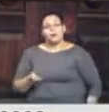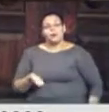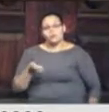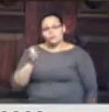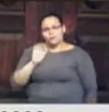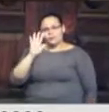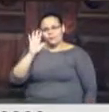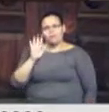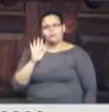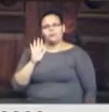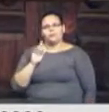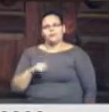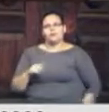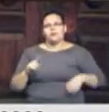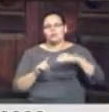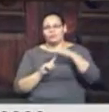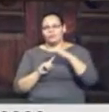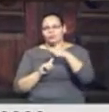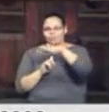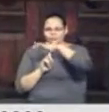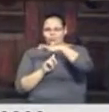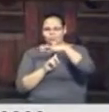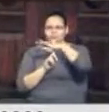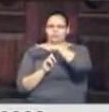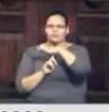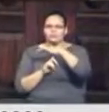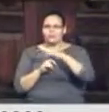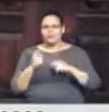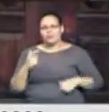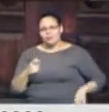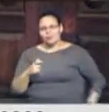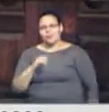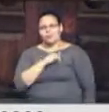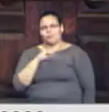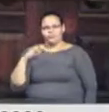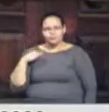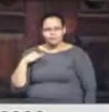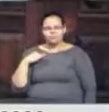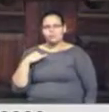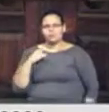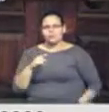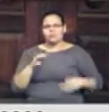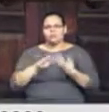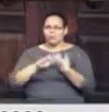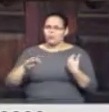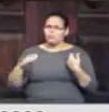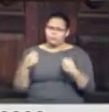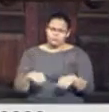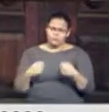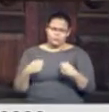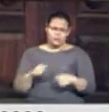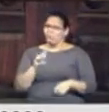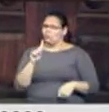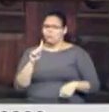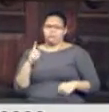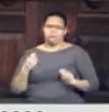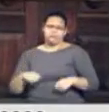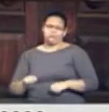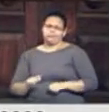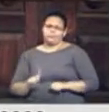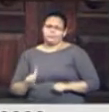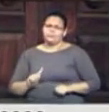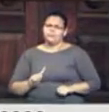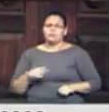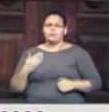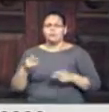lanchas, helicópteros, armas, perfumes. Há que separar o que é essencial do que não é essencial.